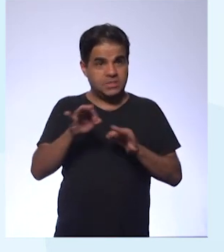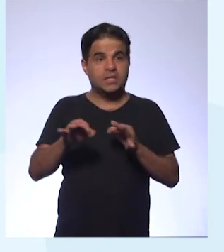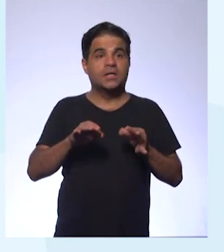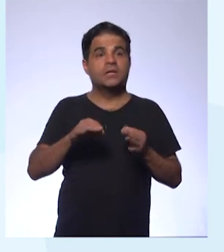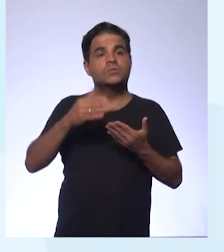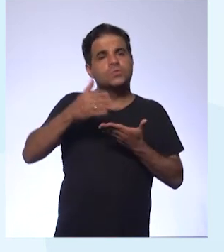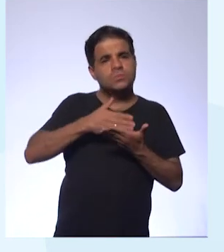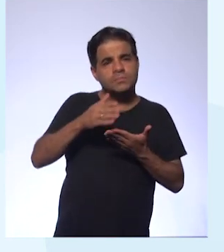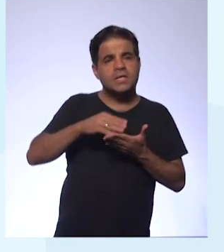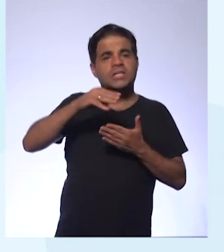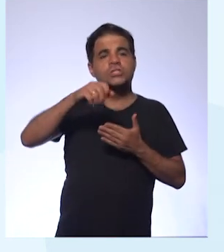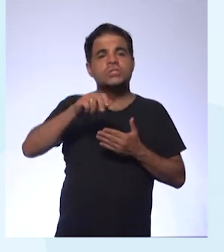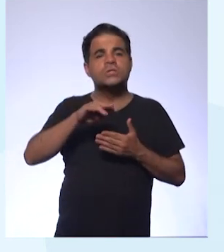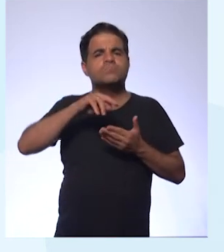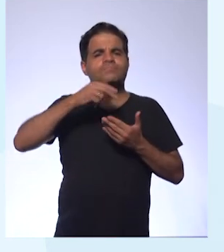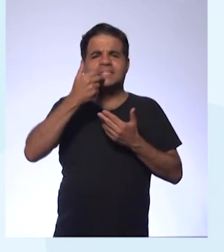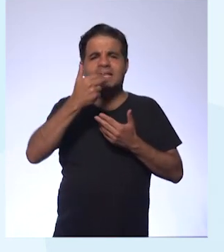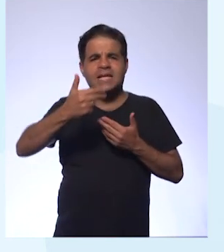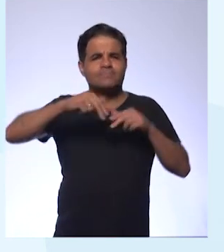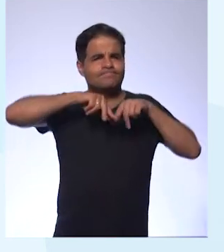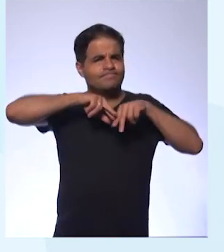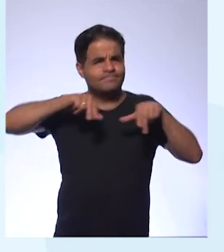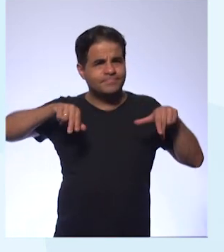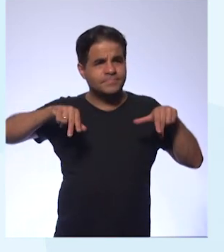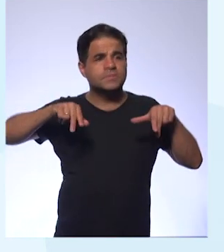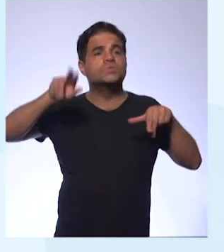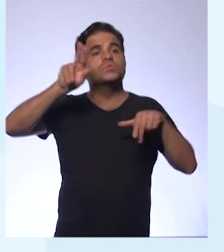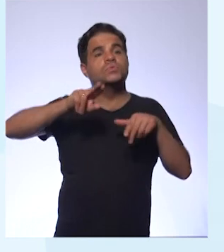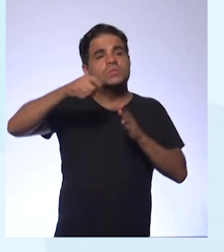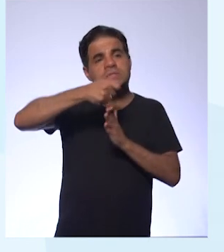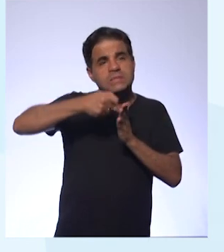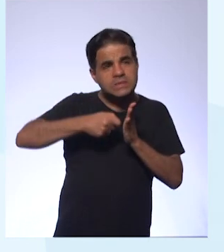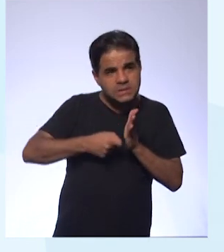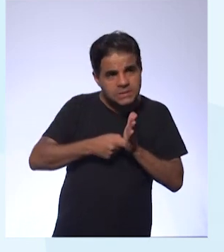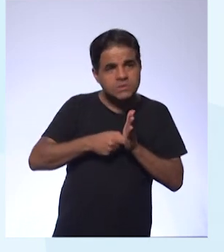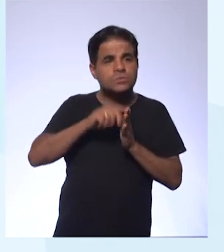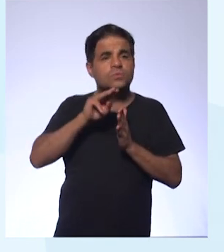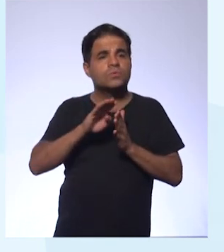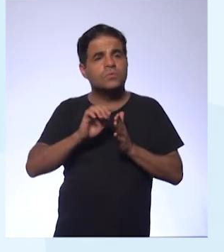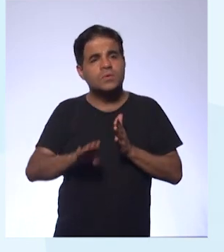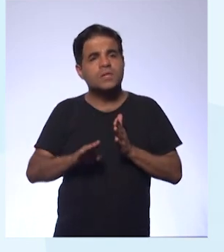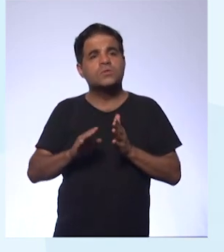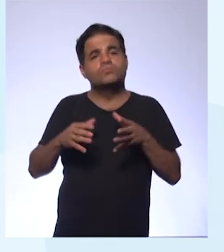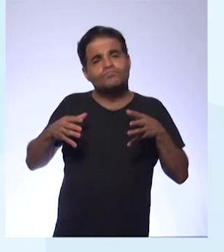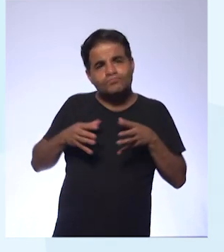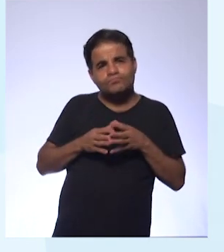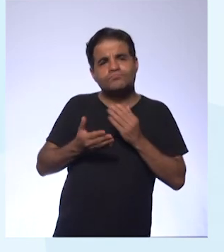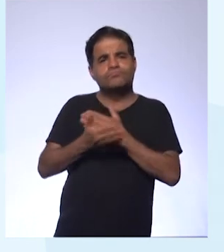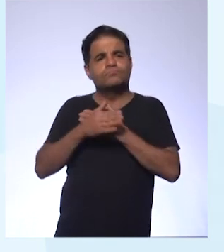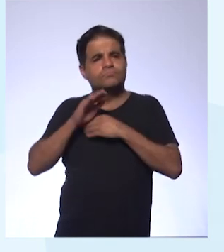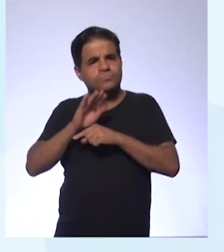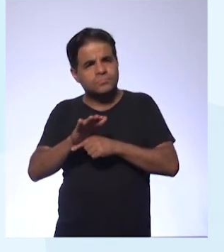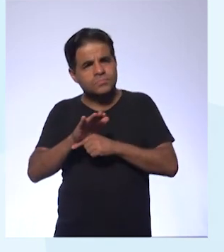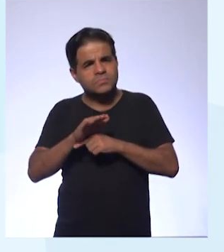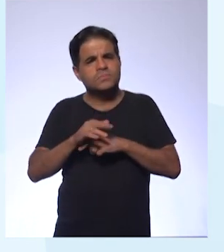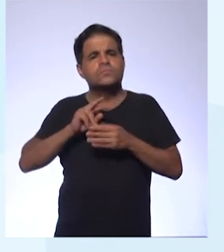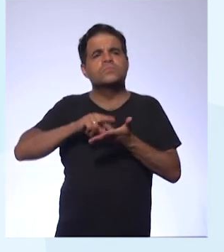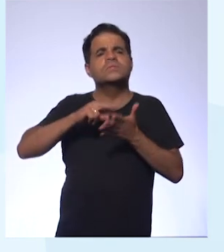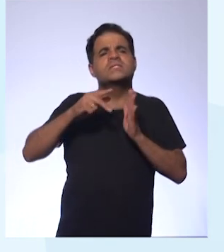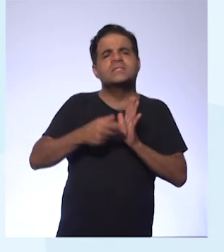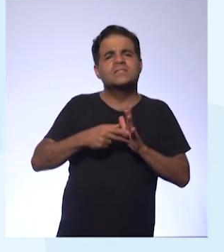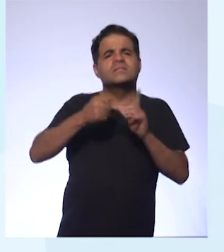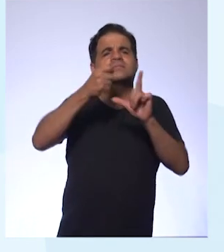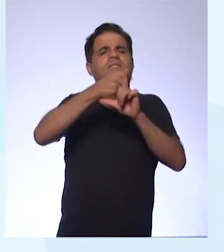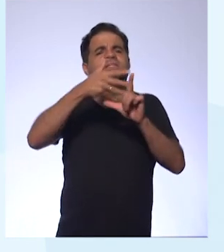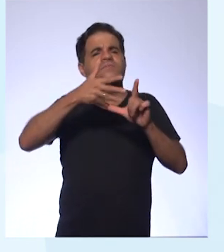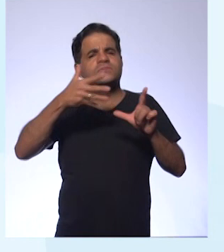de licença livre, baseado na web e escrito de maneira colaborativa. Qual o